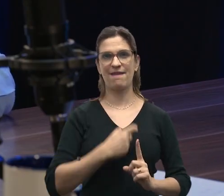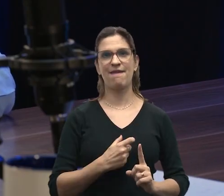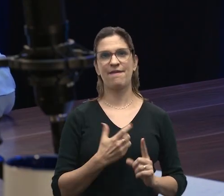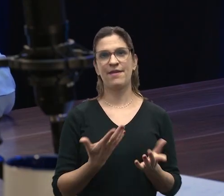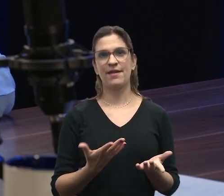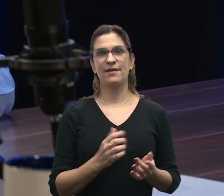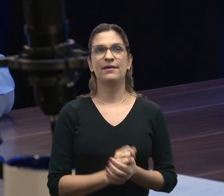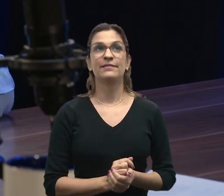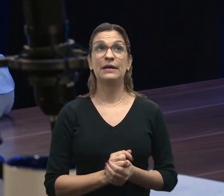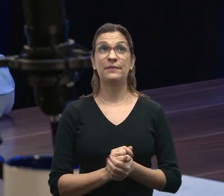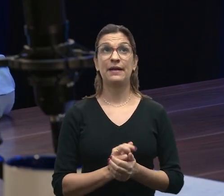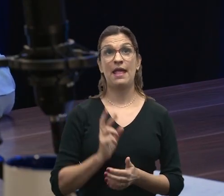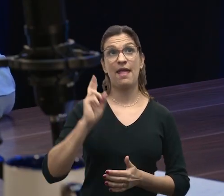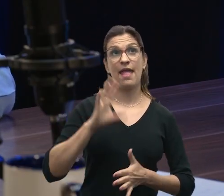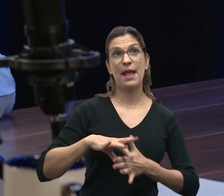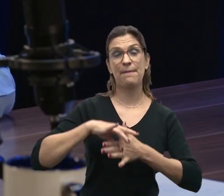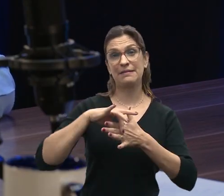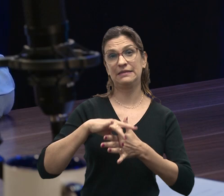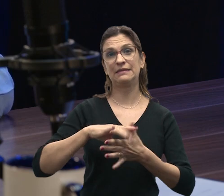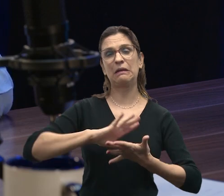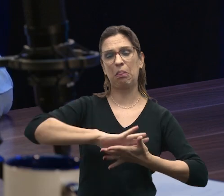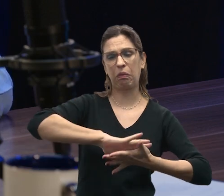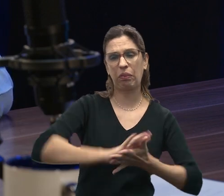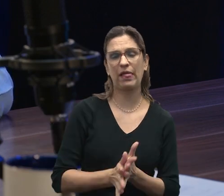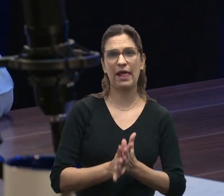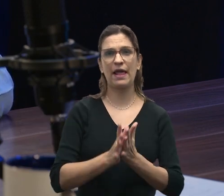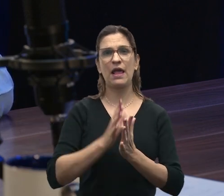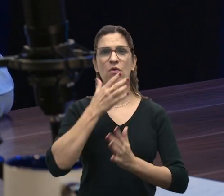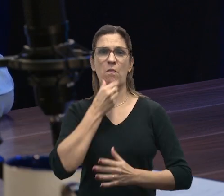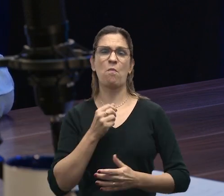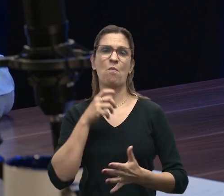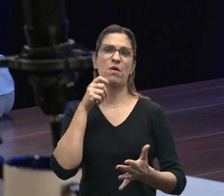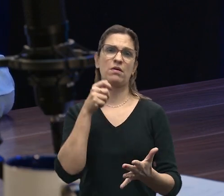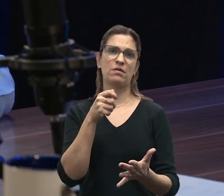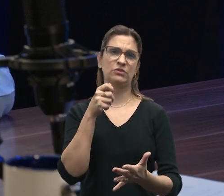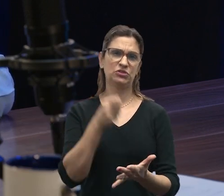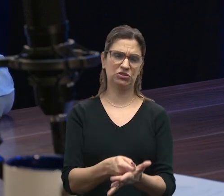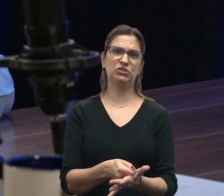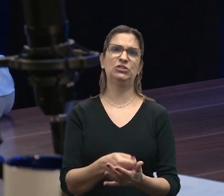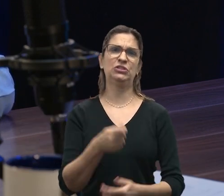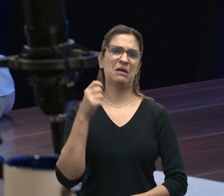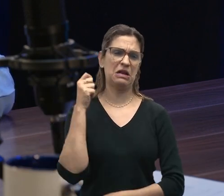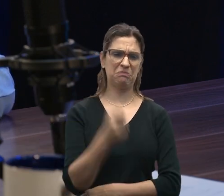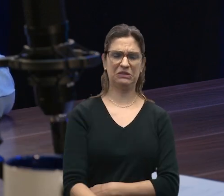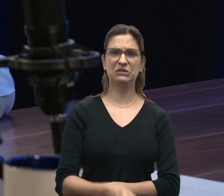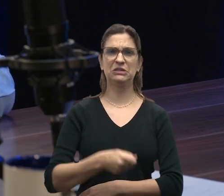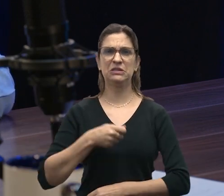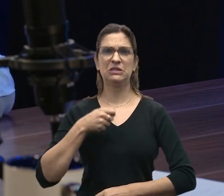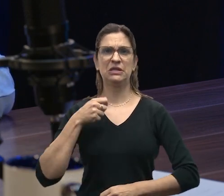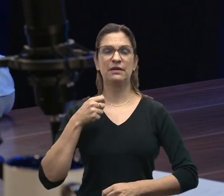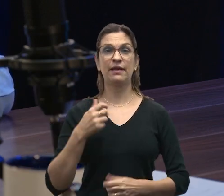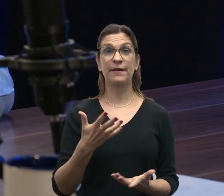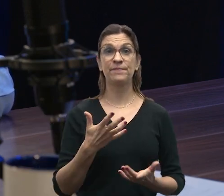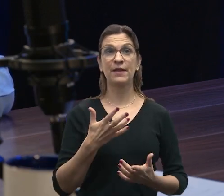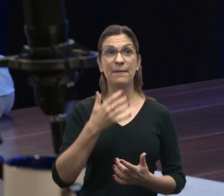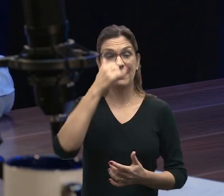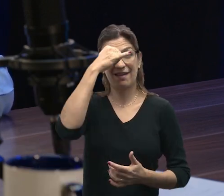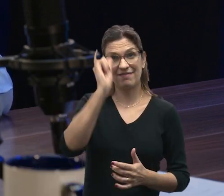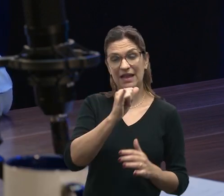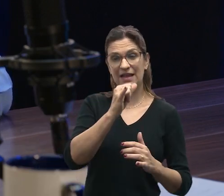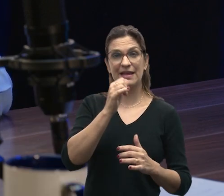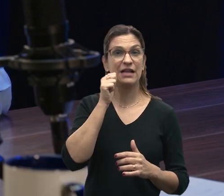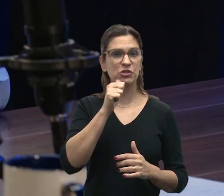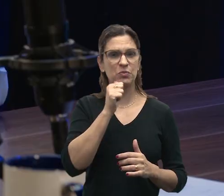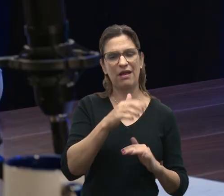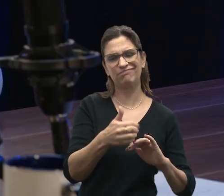é a representação do preconceito e do machismo, de você inviabilizar que as mulheres cheguem no espaço de